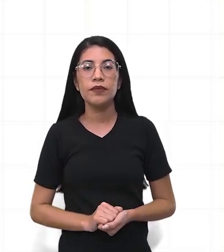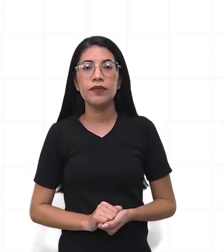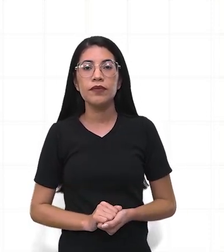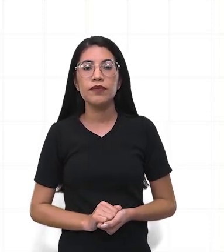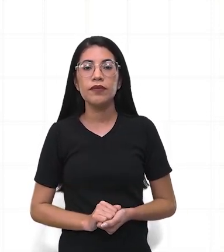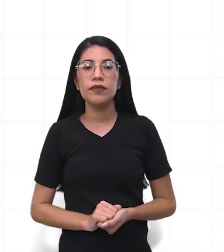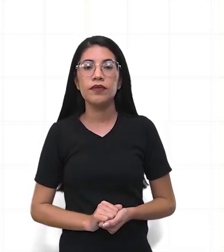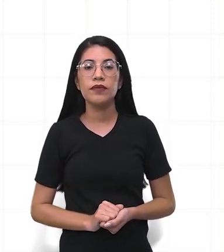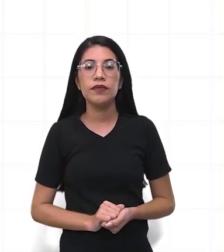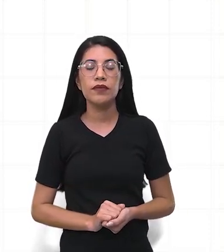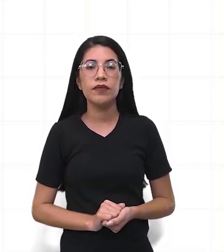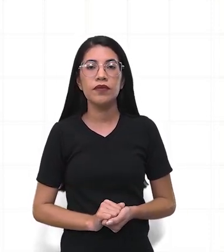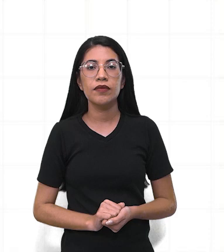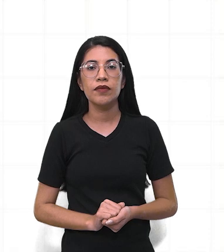dar 25 sobre 100.